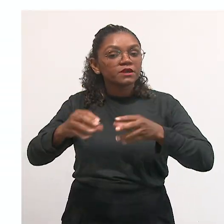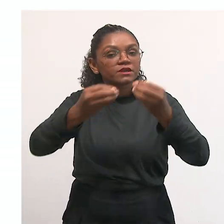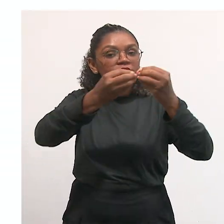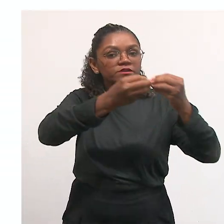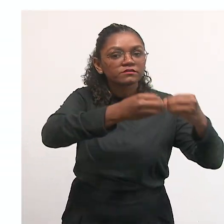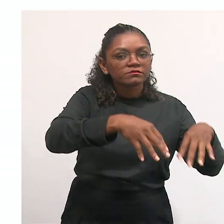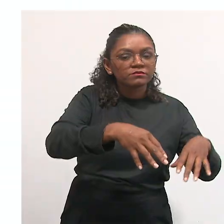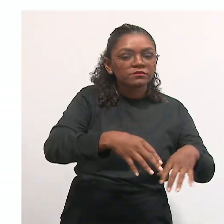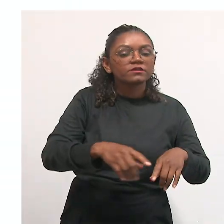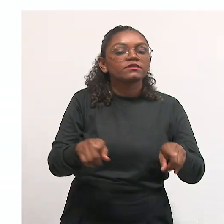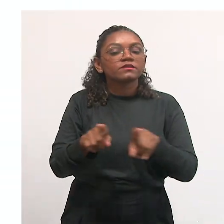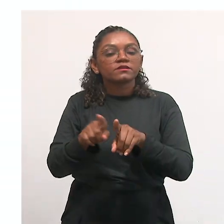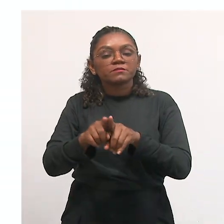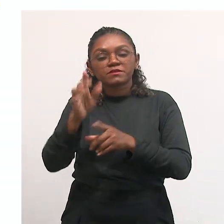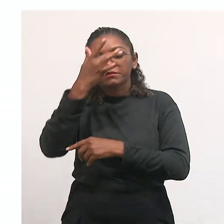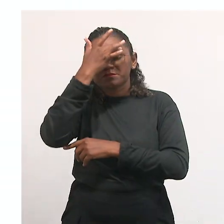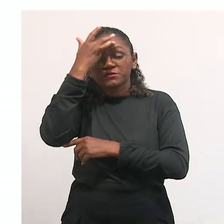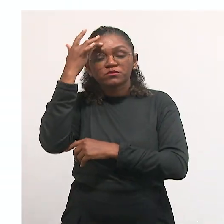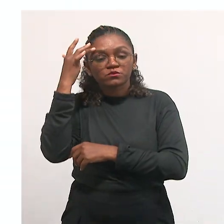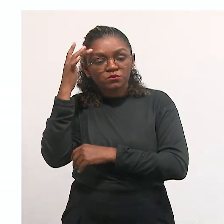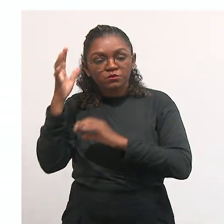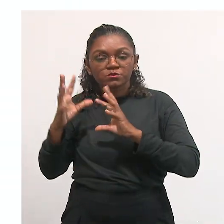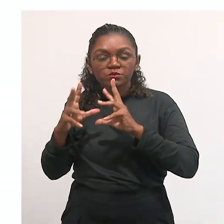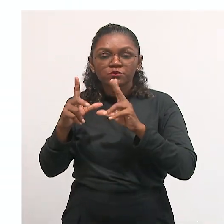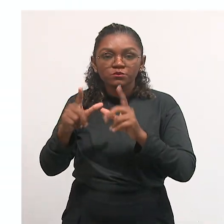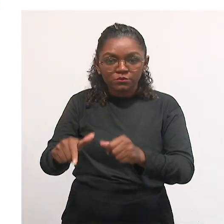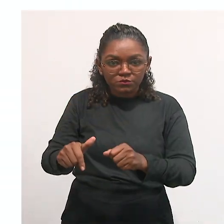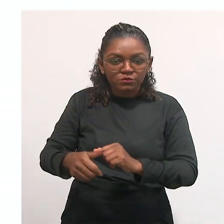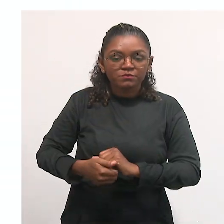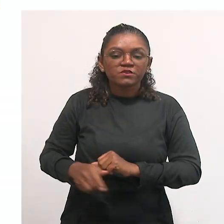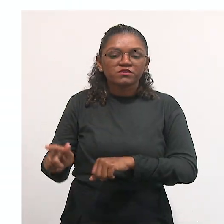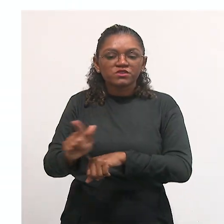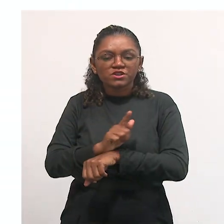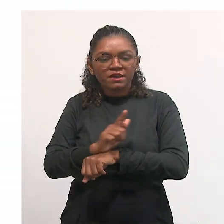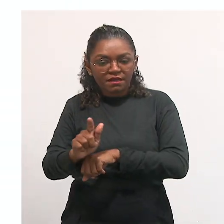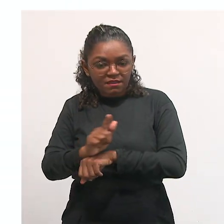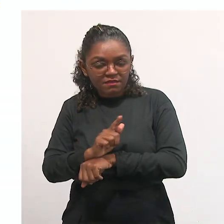mesmo aqueles que se consideram